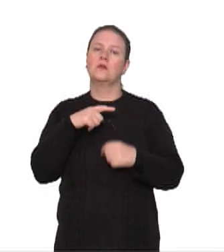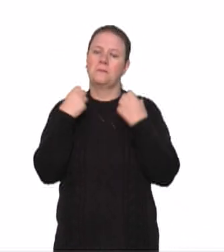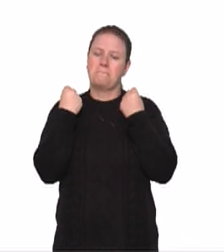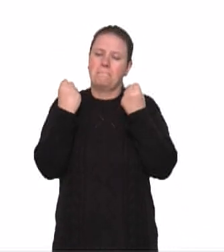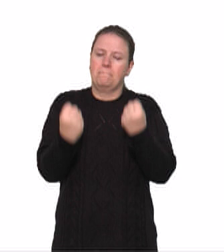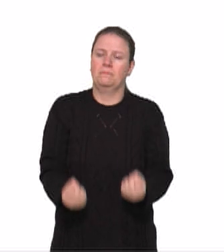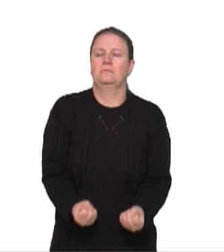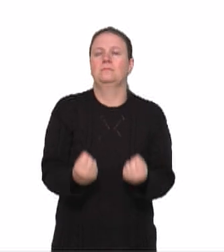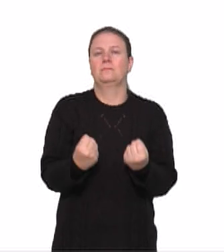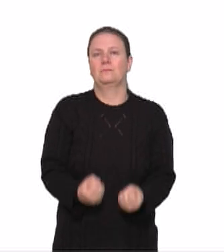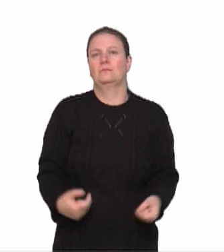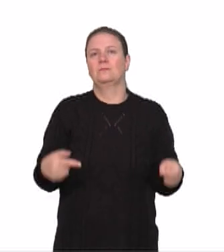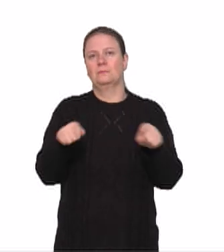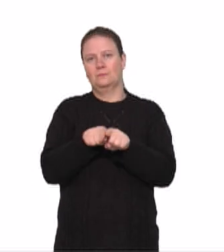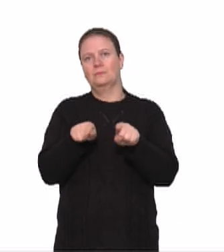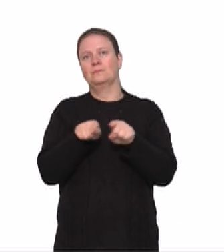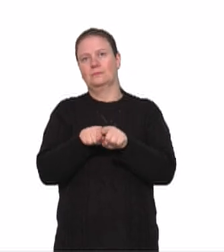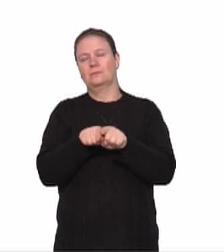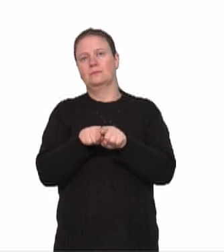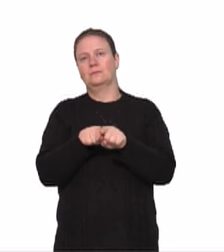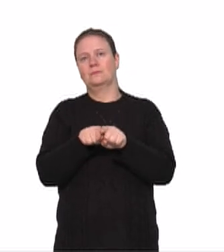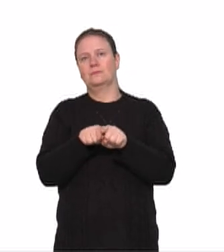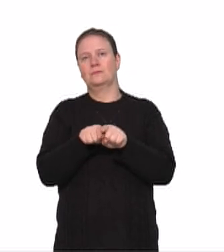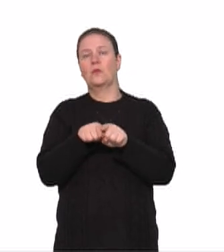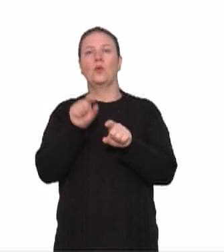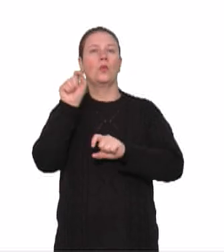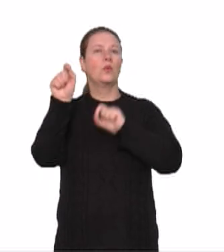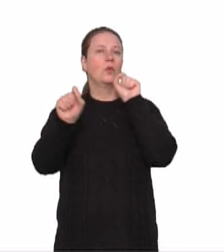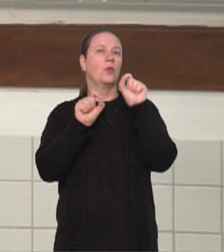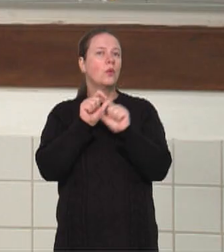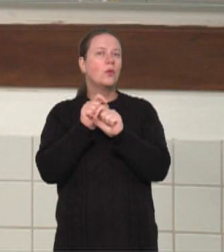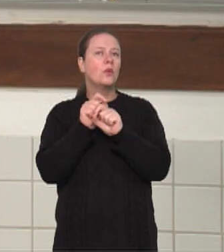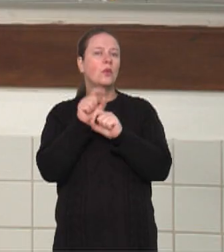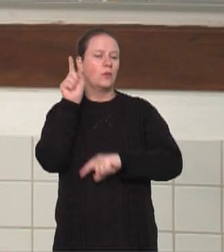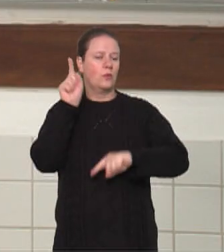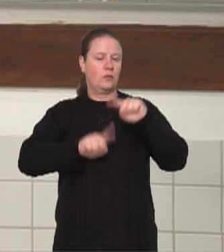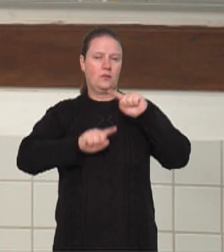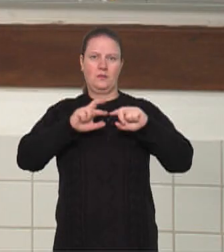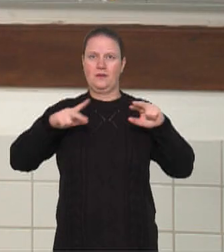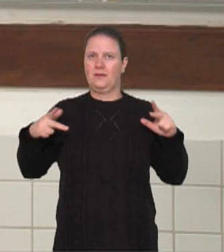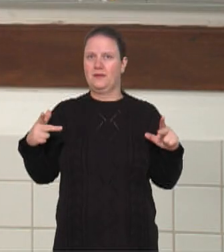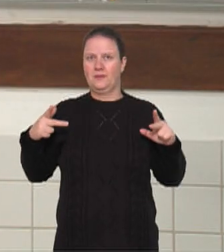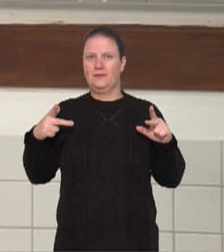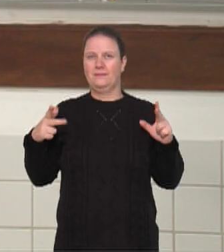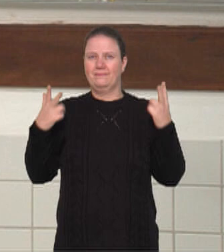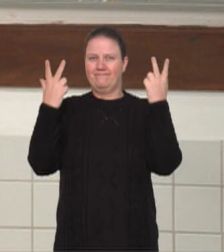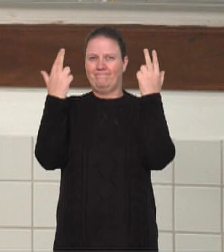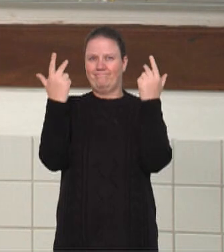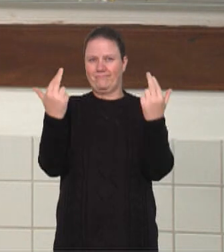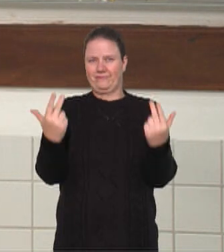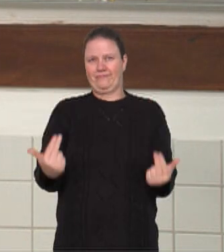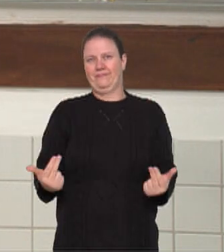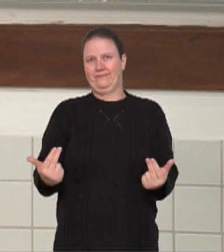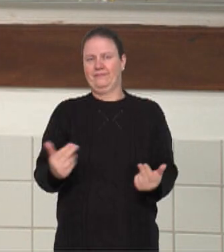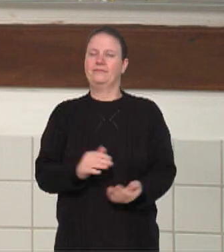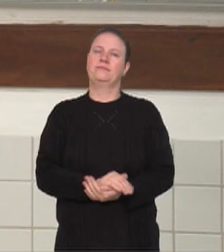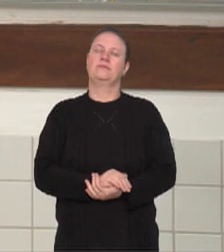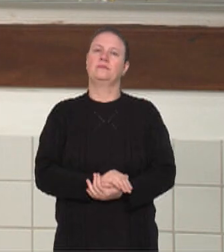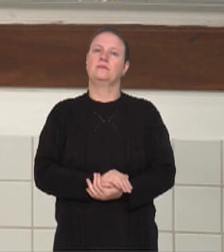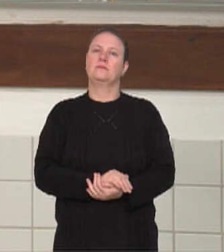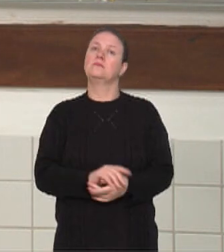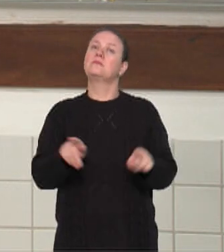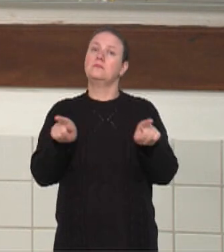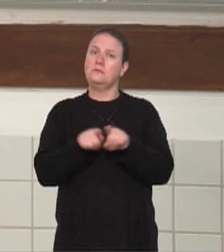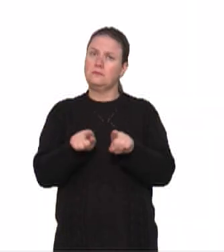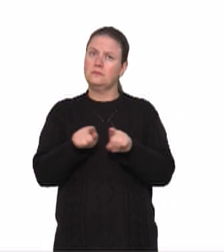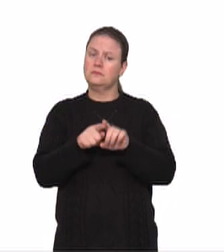pesado também fez ali a composição dos elementos fônicos idênticos, parecidos, né? Então, também a